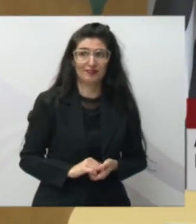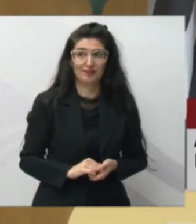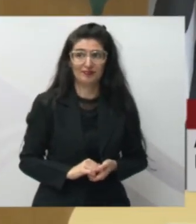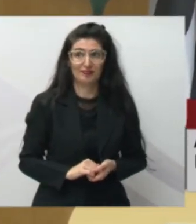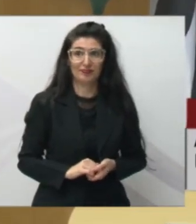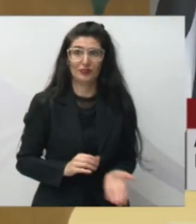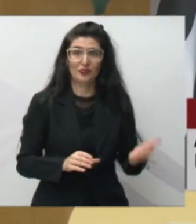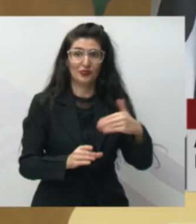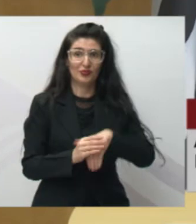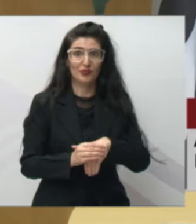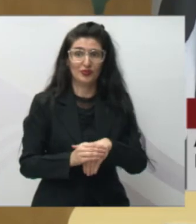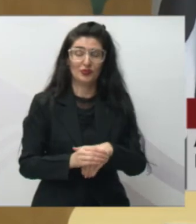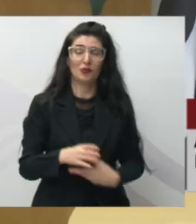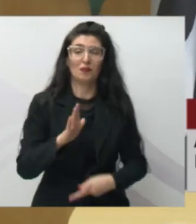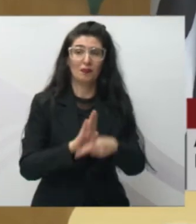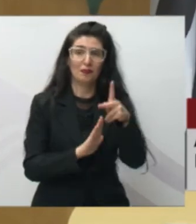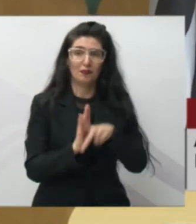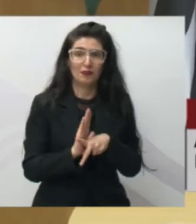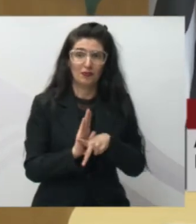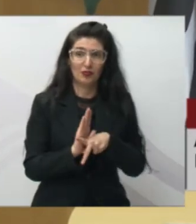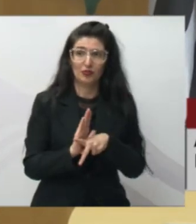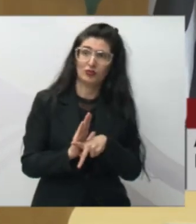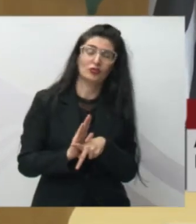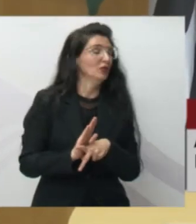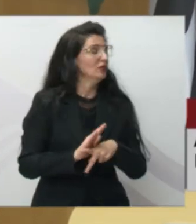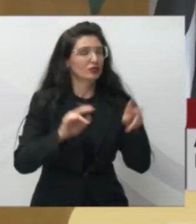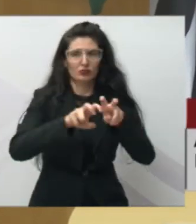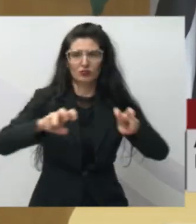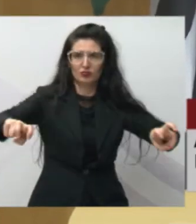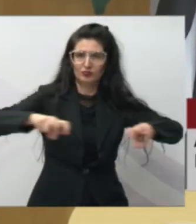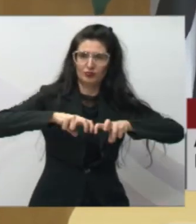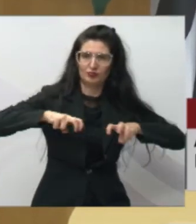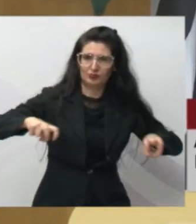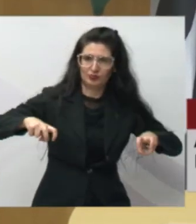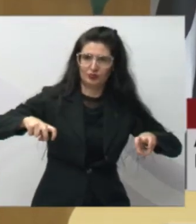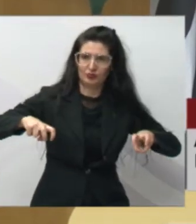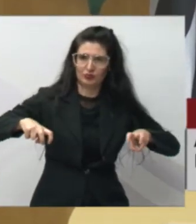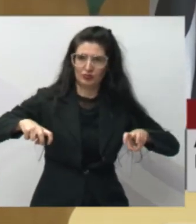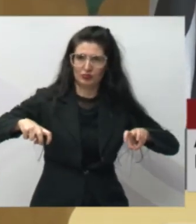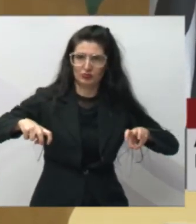estamos votando um projeto colocado pela mesa, a mesa fez um substitutivo,